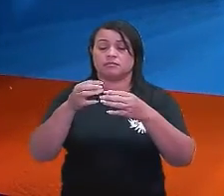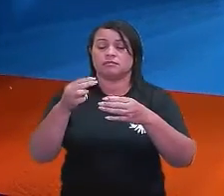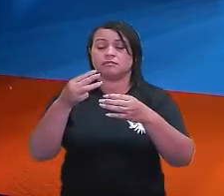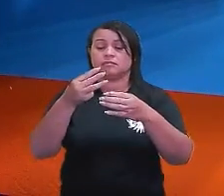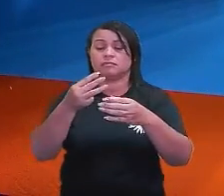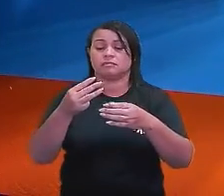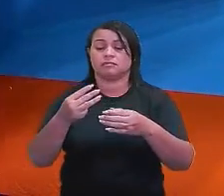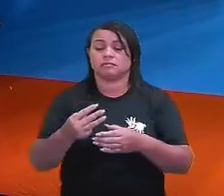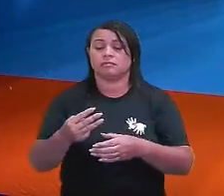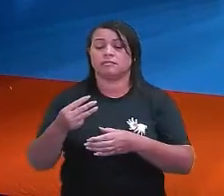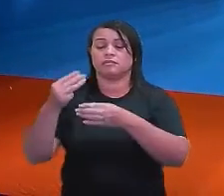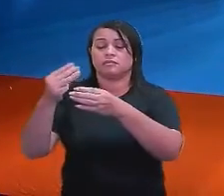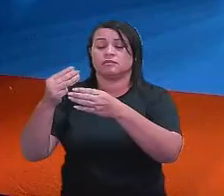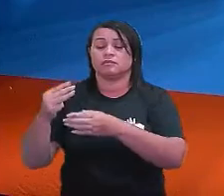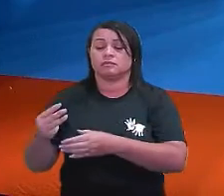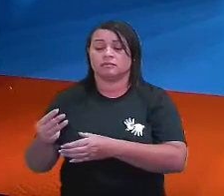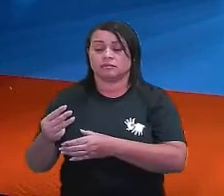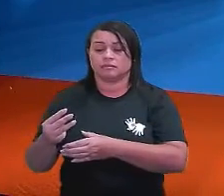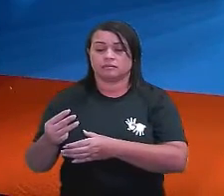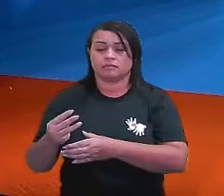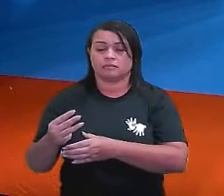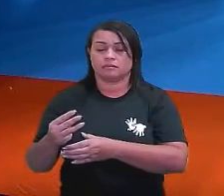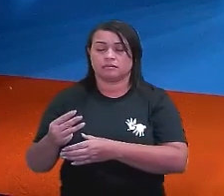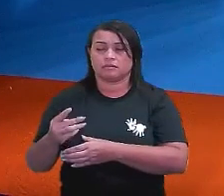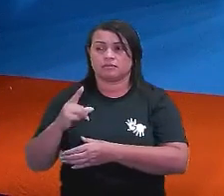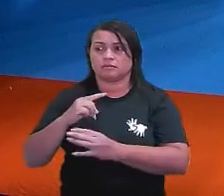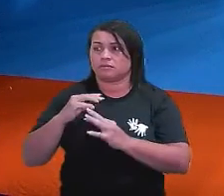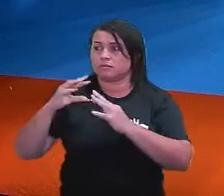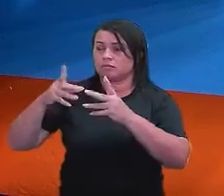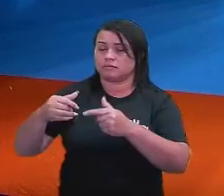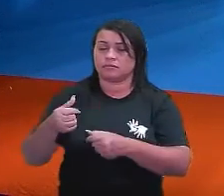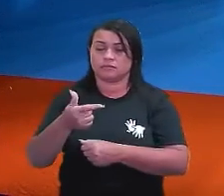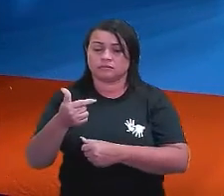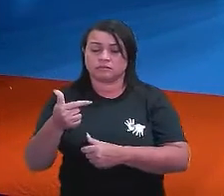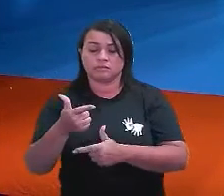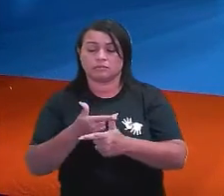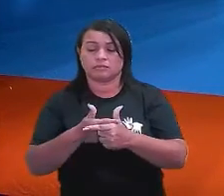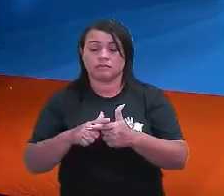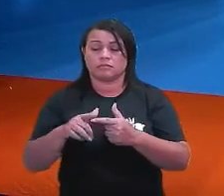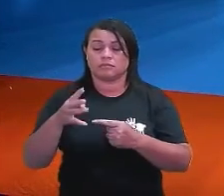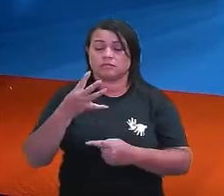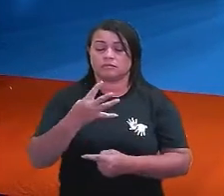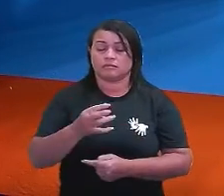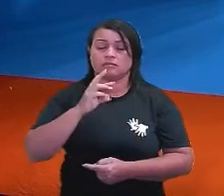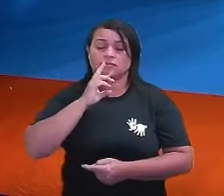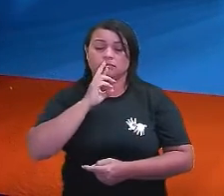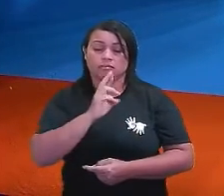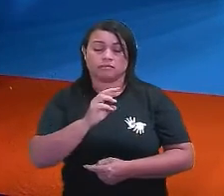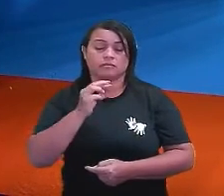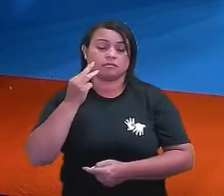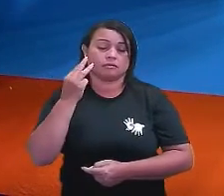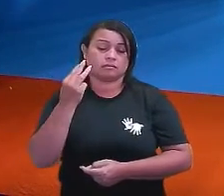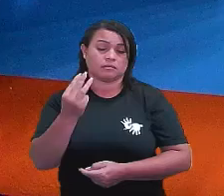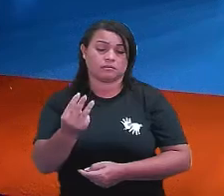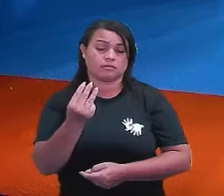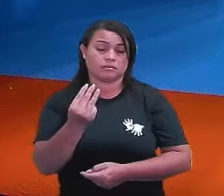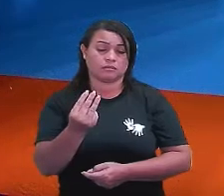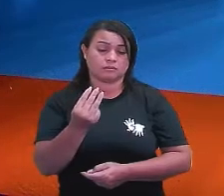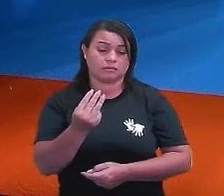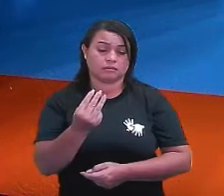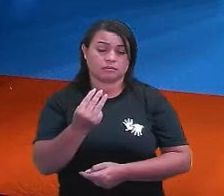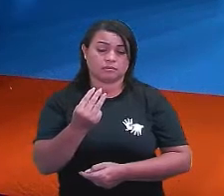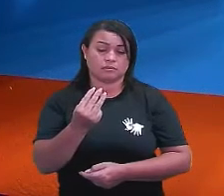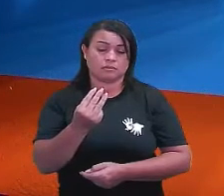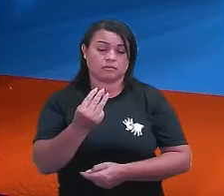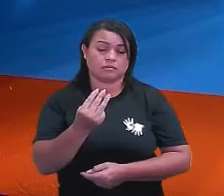de 3, outro de 3. Então, quando eu pego 12 e divido por 4, dá 3, tá certo?